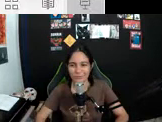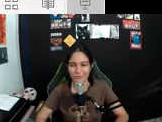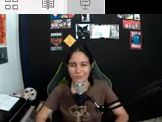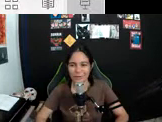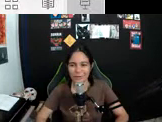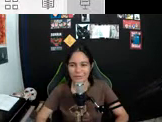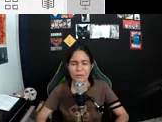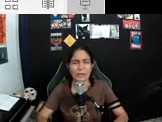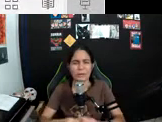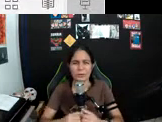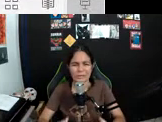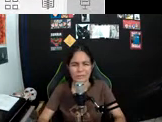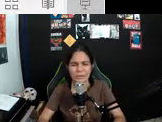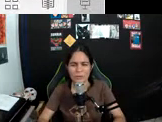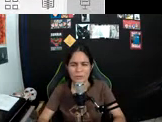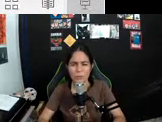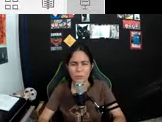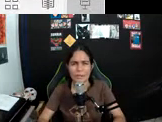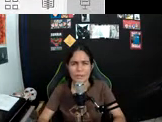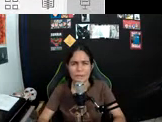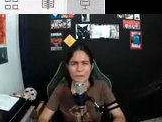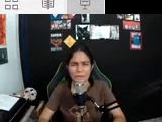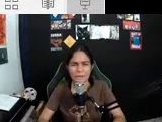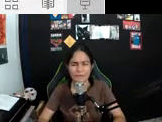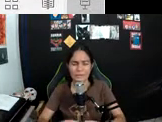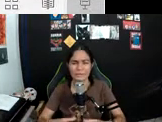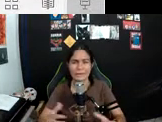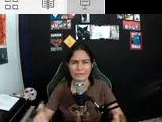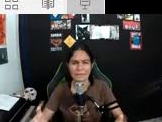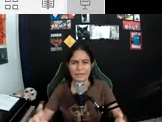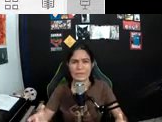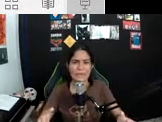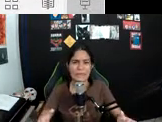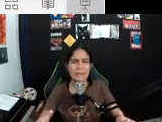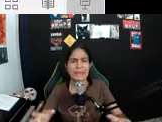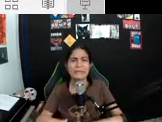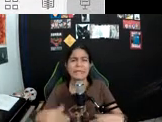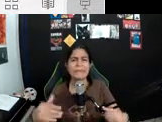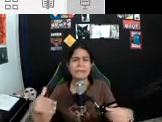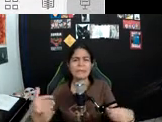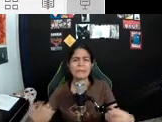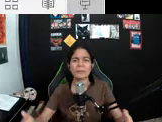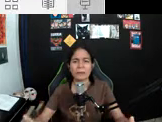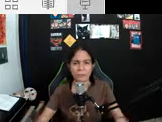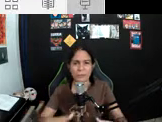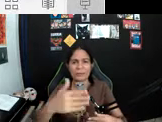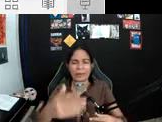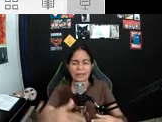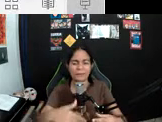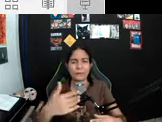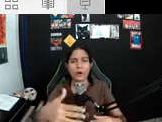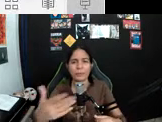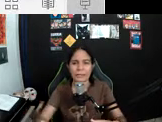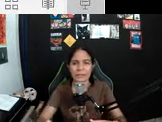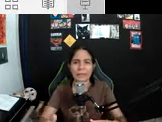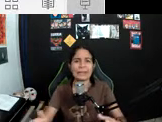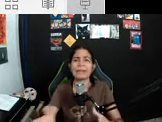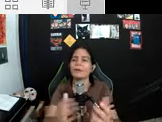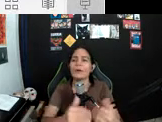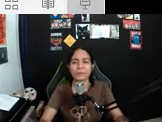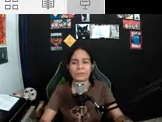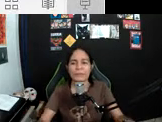casos. Não lembro agora exatamente como que ele queria fazer. Eu sei que a forma